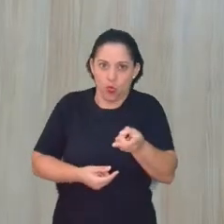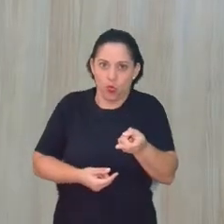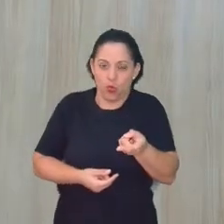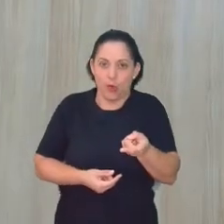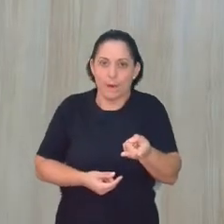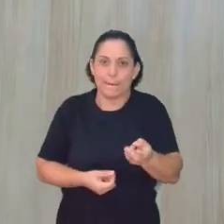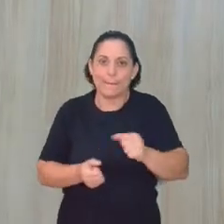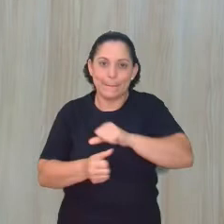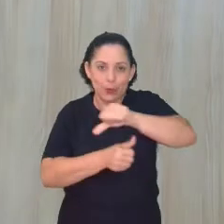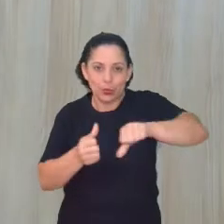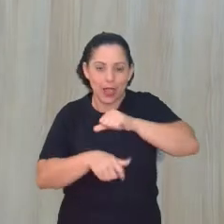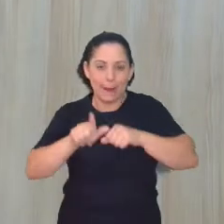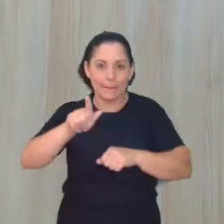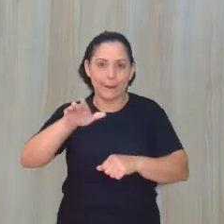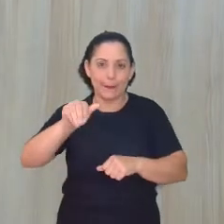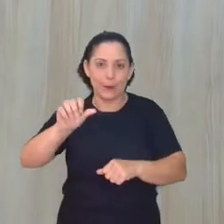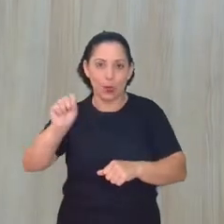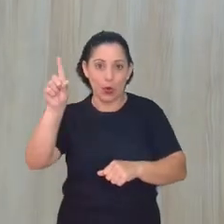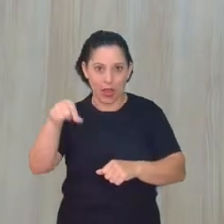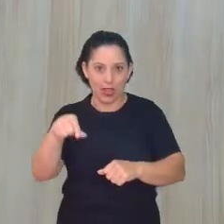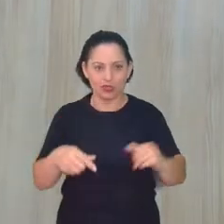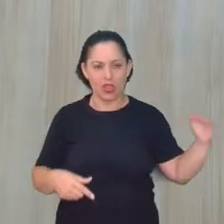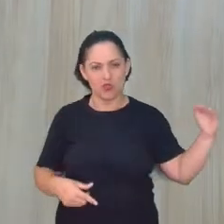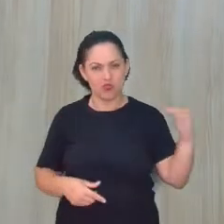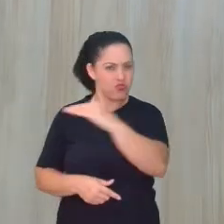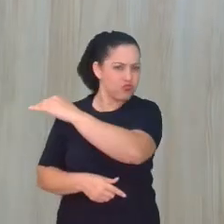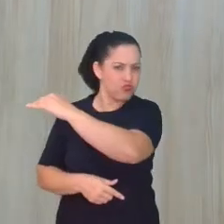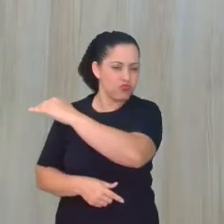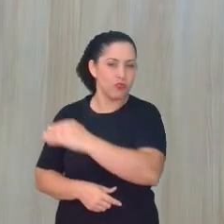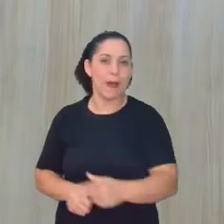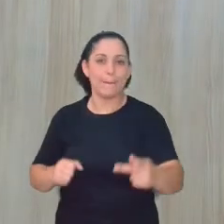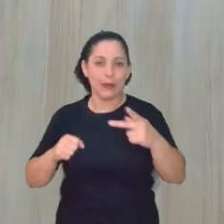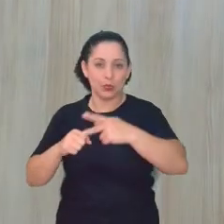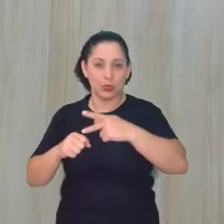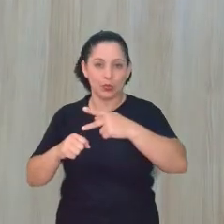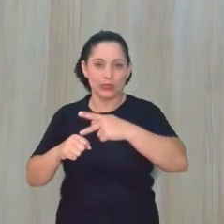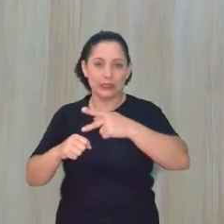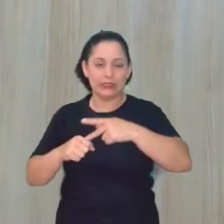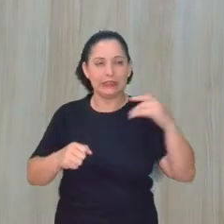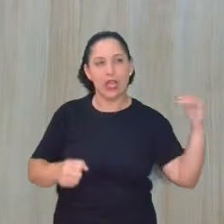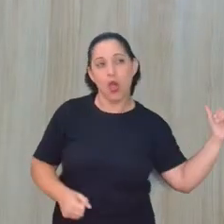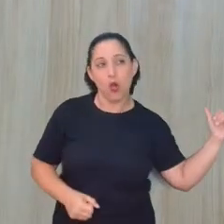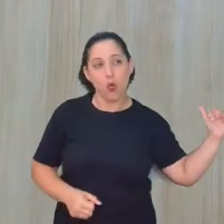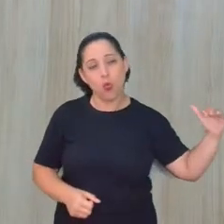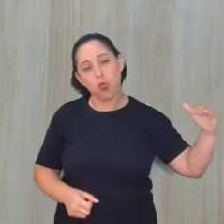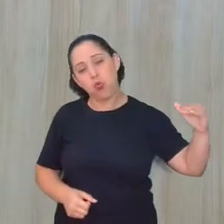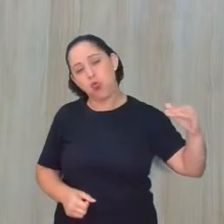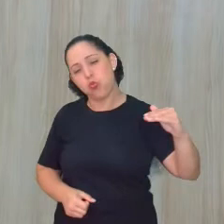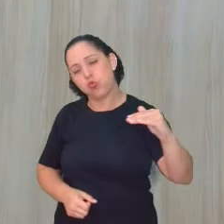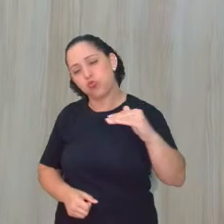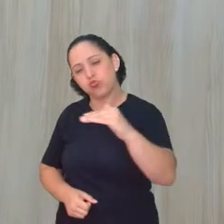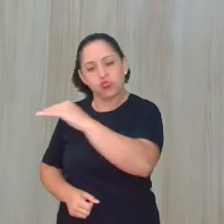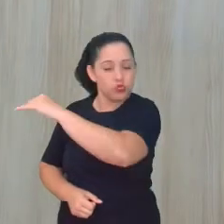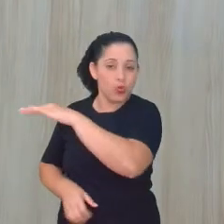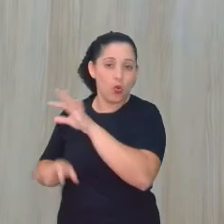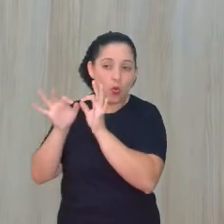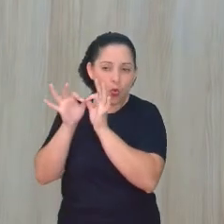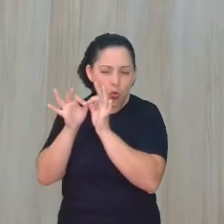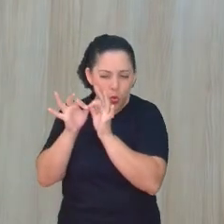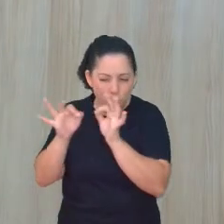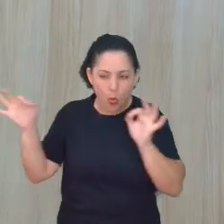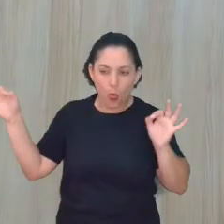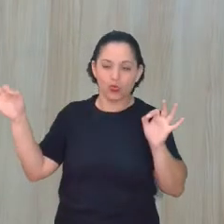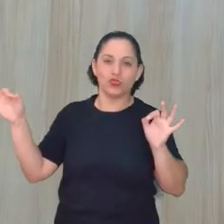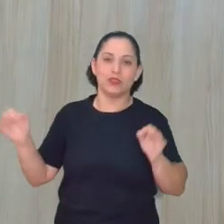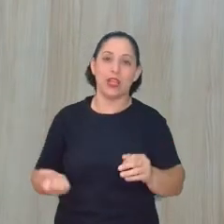gás. E aí eu fui viajando para Petrolina, Eita. longe de verdade, com